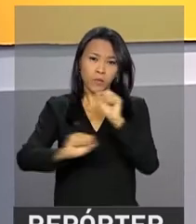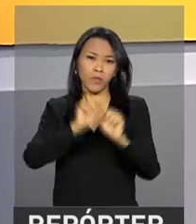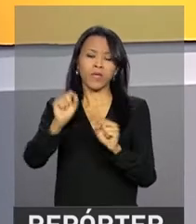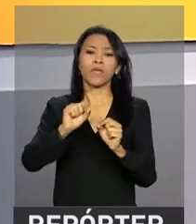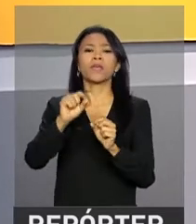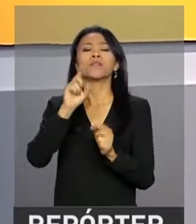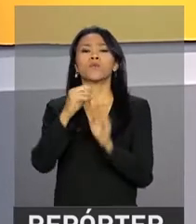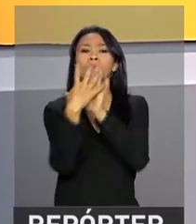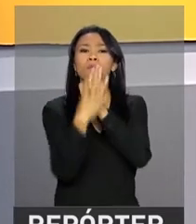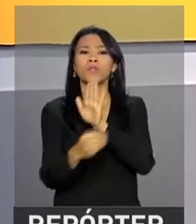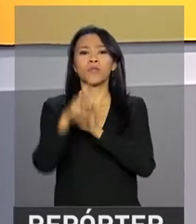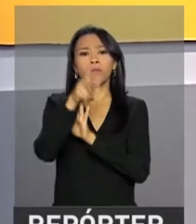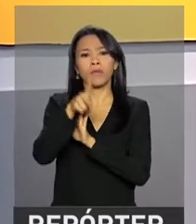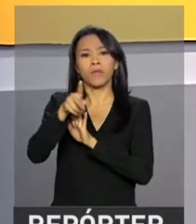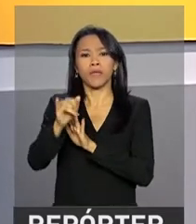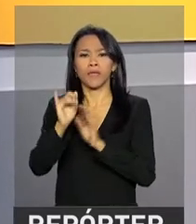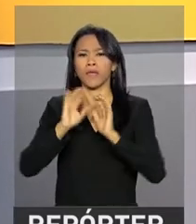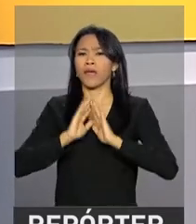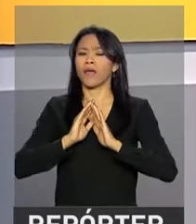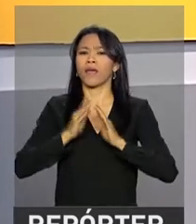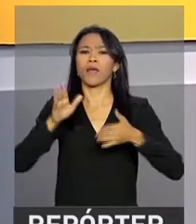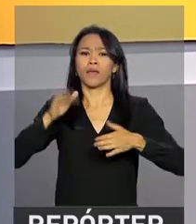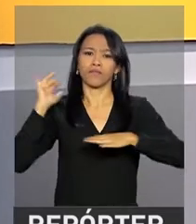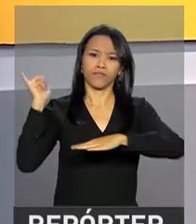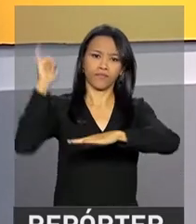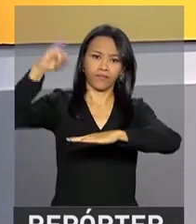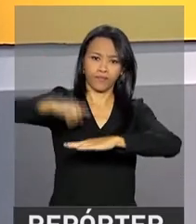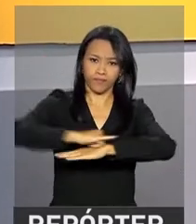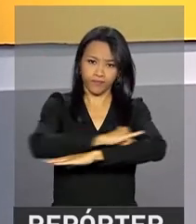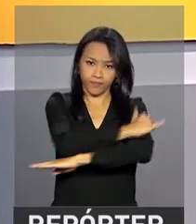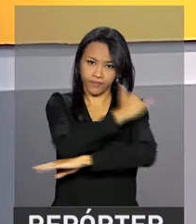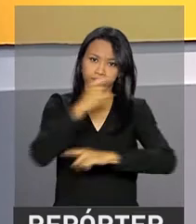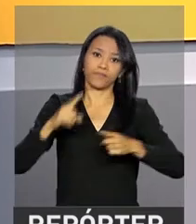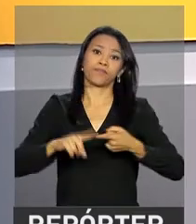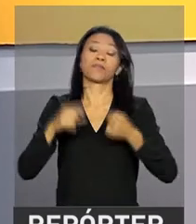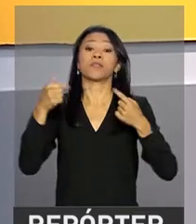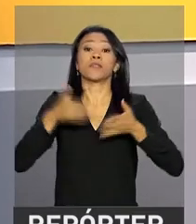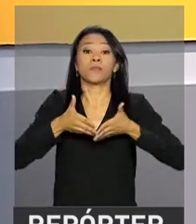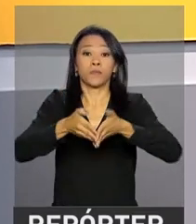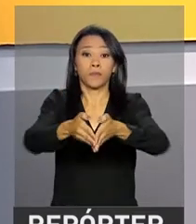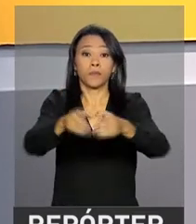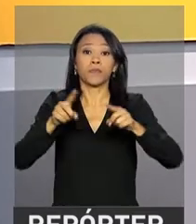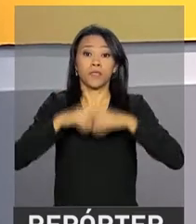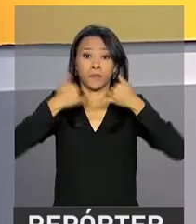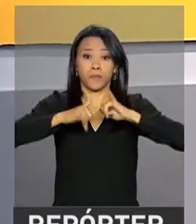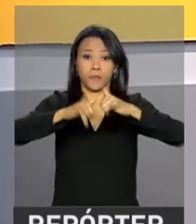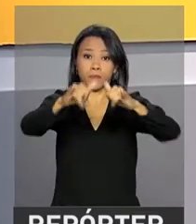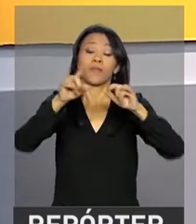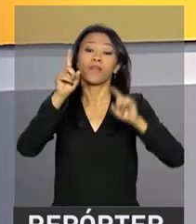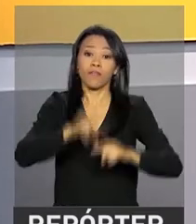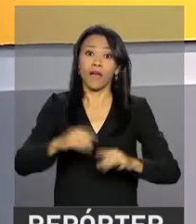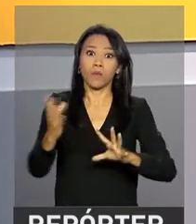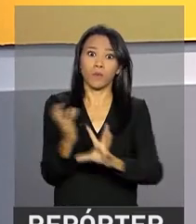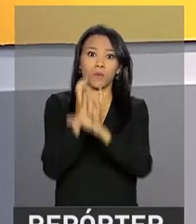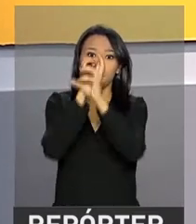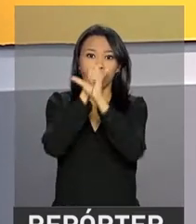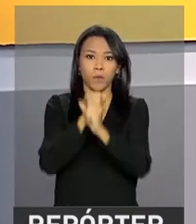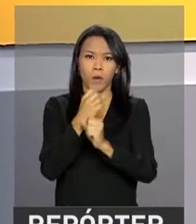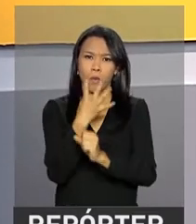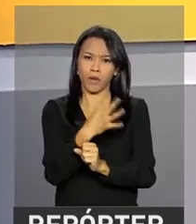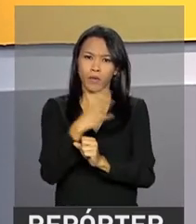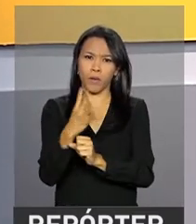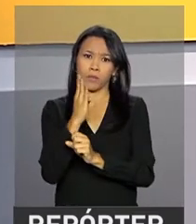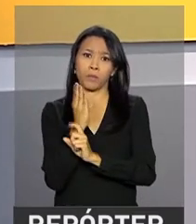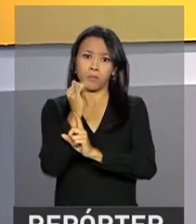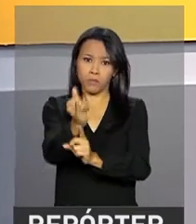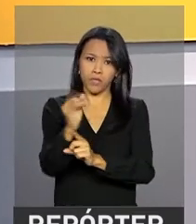pp ii são aeroportos portos e linhas de transmissão que devem gerar 44 bilhões de reais em